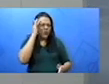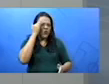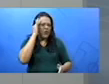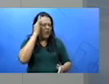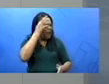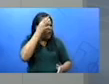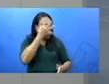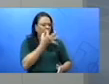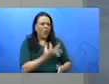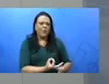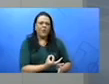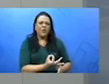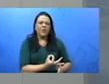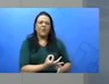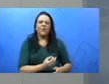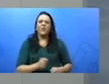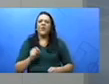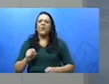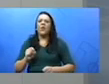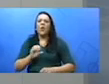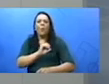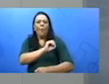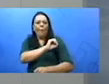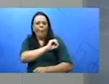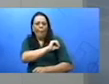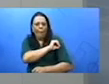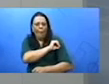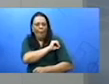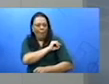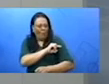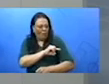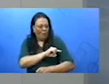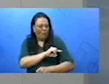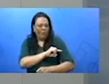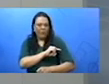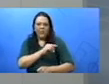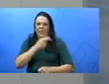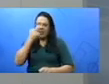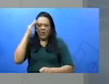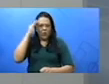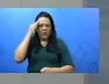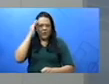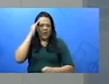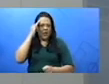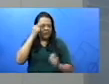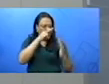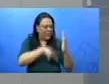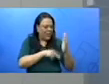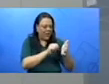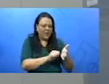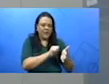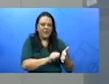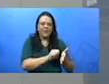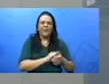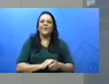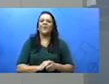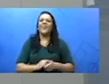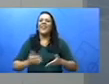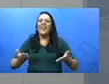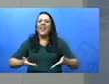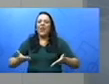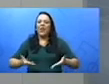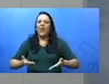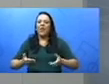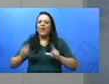matemática. Esses são chamados de analfabetos funcionais. Vamos observar algumas imagens, depois ler